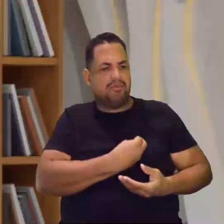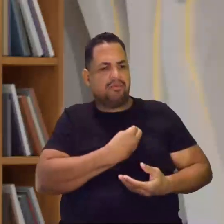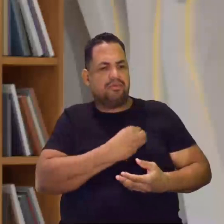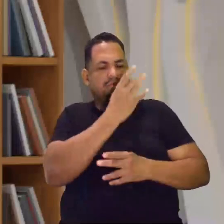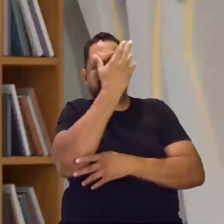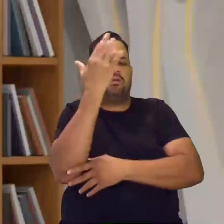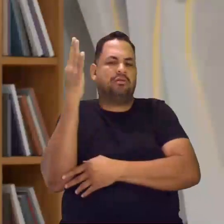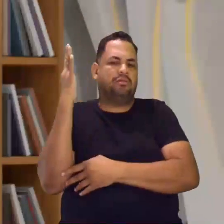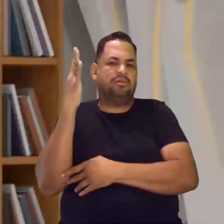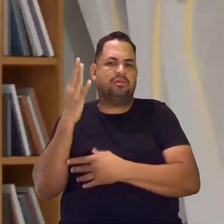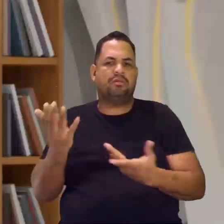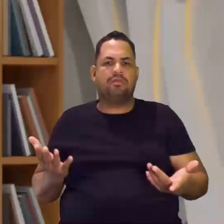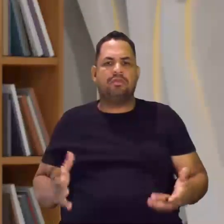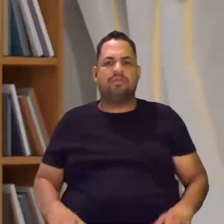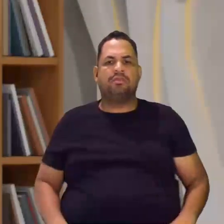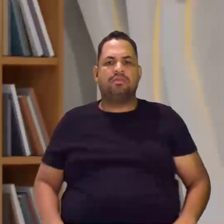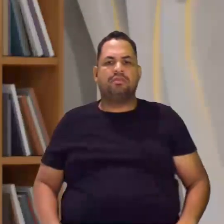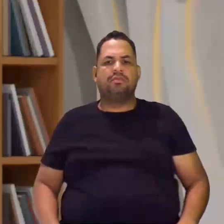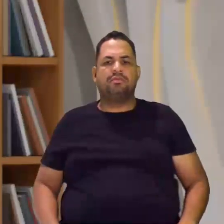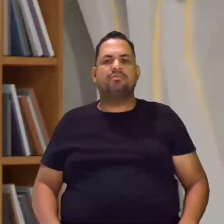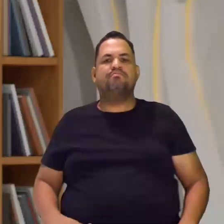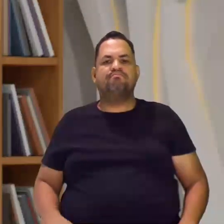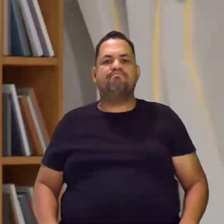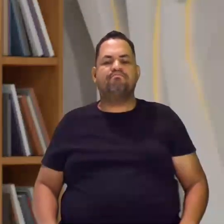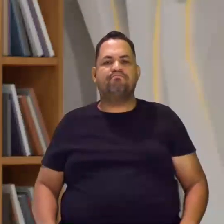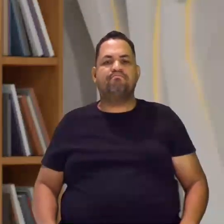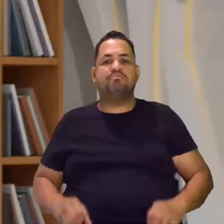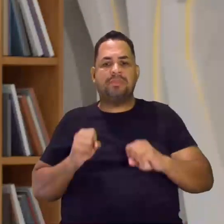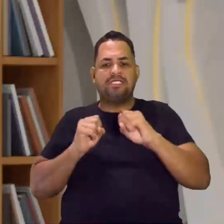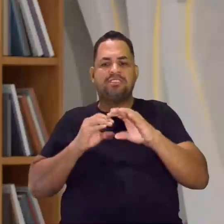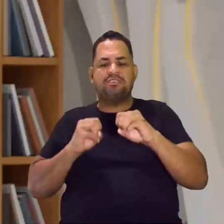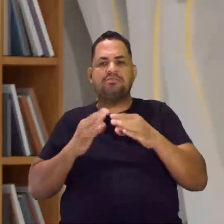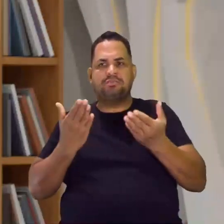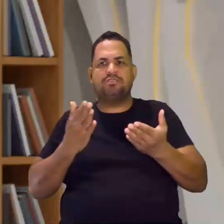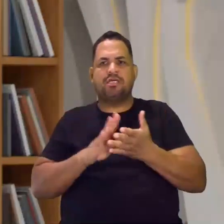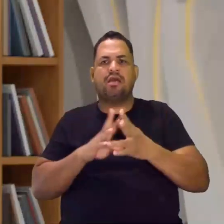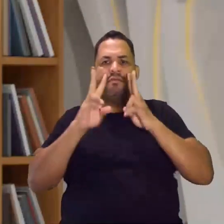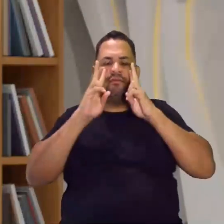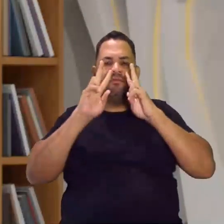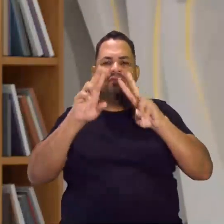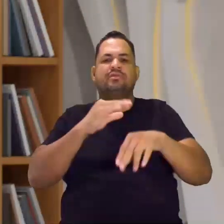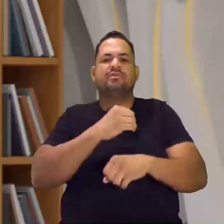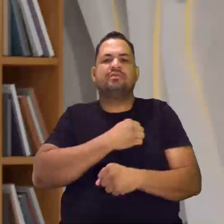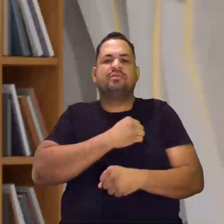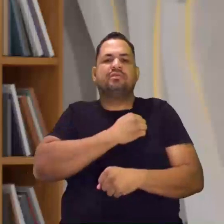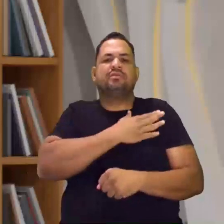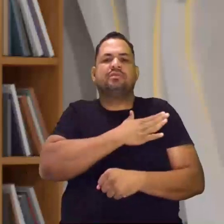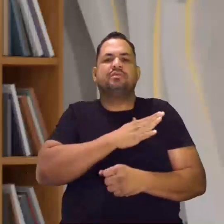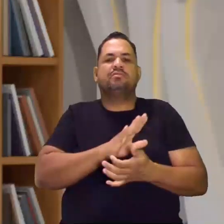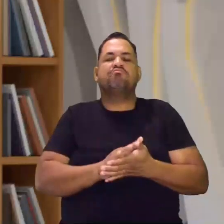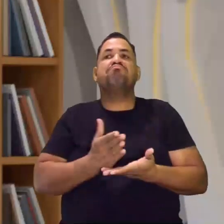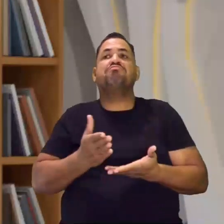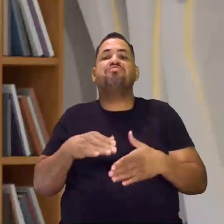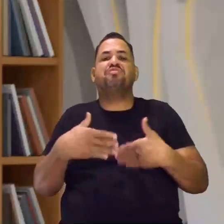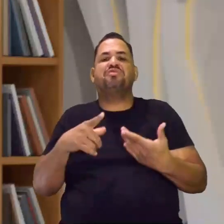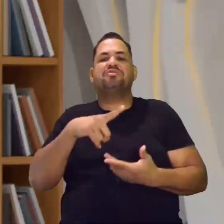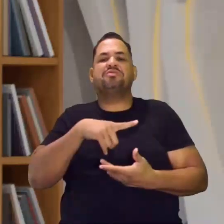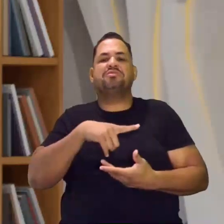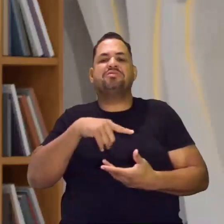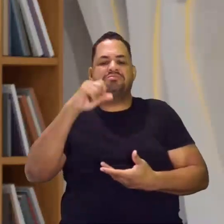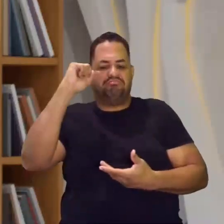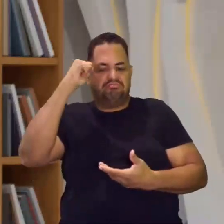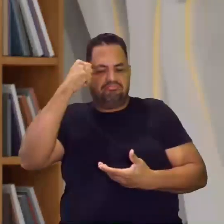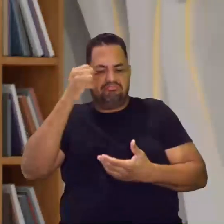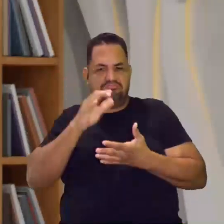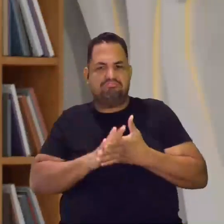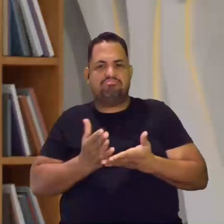falam. Para reproduzir, gente, as visões preconceituosas. Quando tem um negro, tá onde?